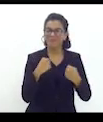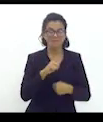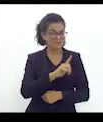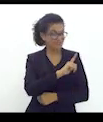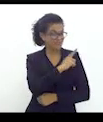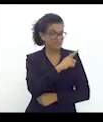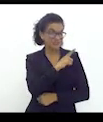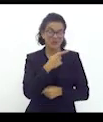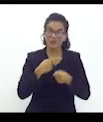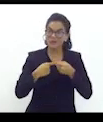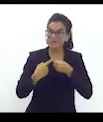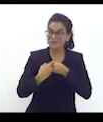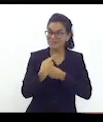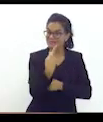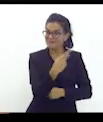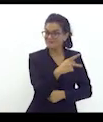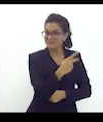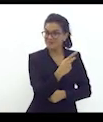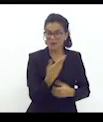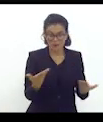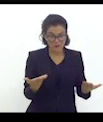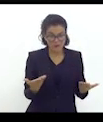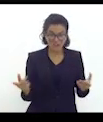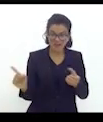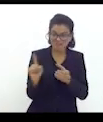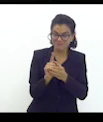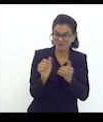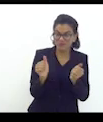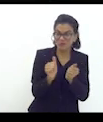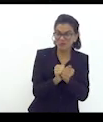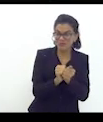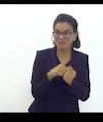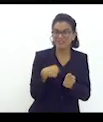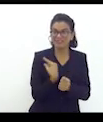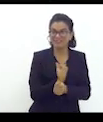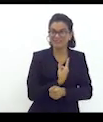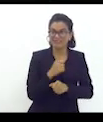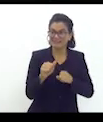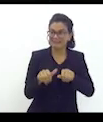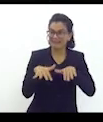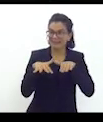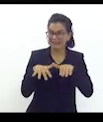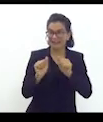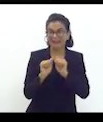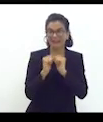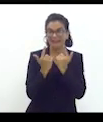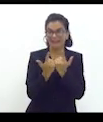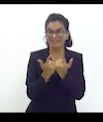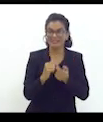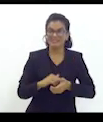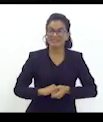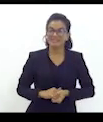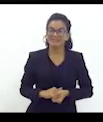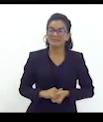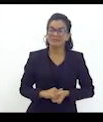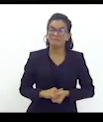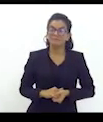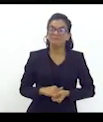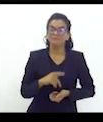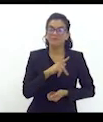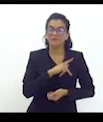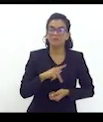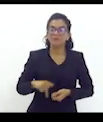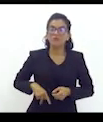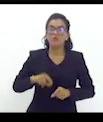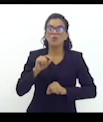do seu município, e hoje está conosco aqui, que muito nos honra tê-la aqui nesta casa, presidente.